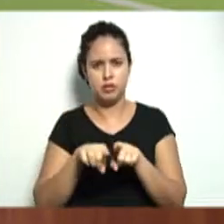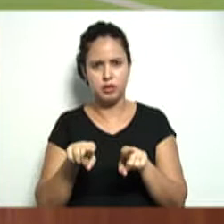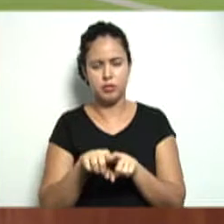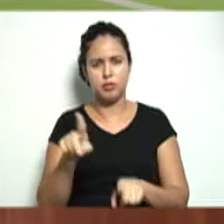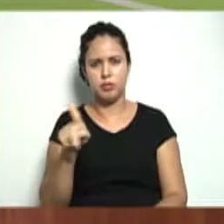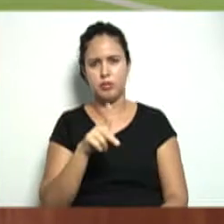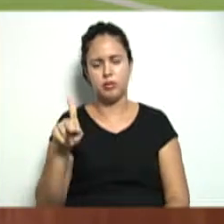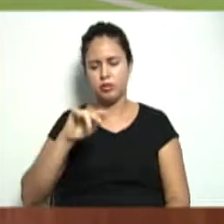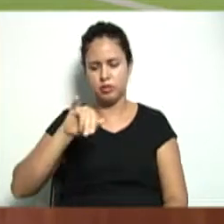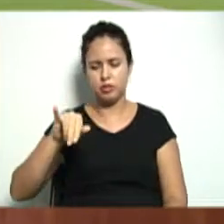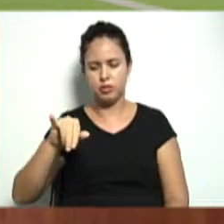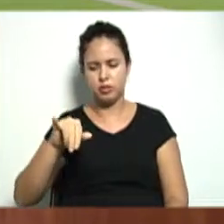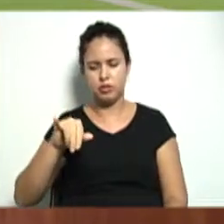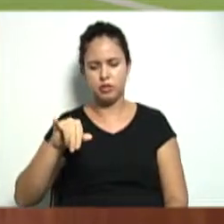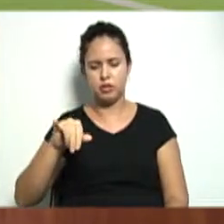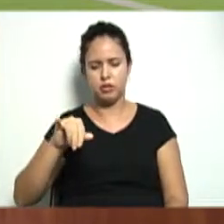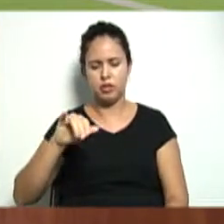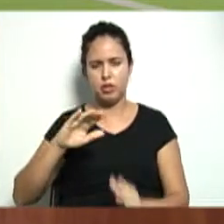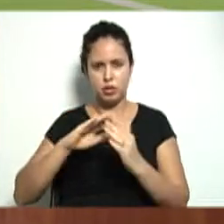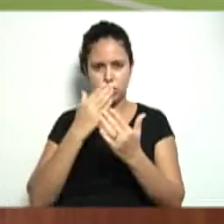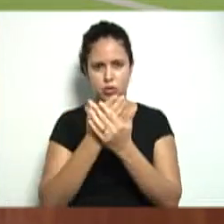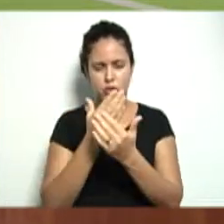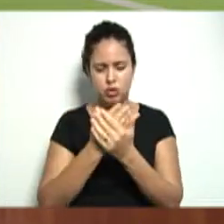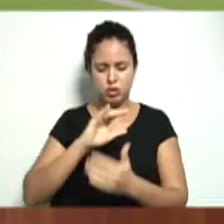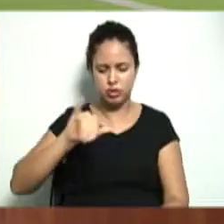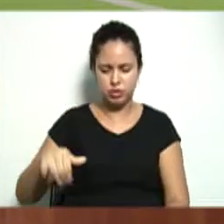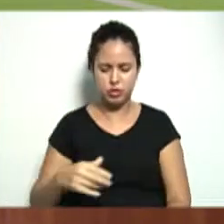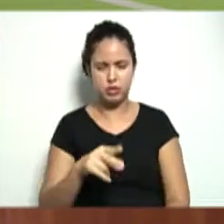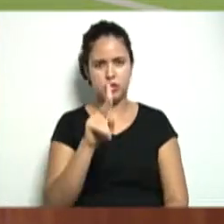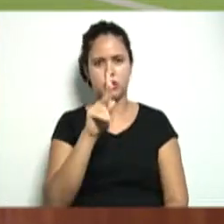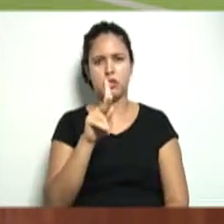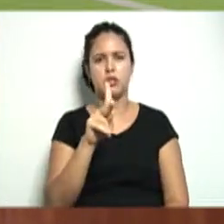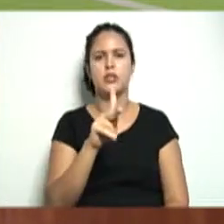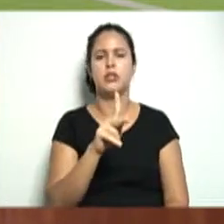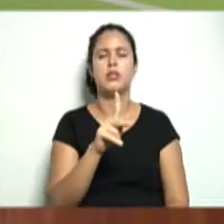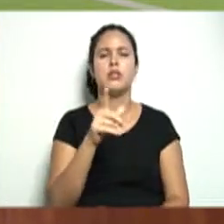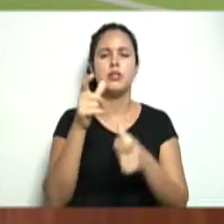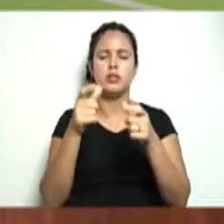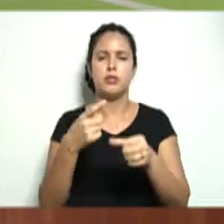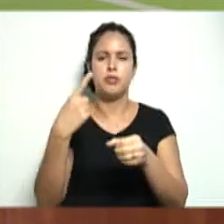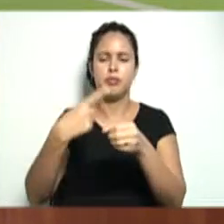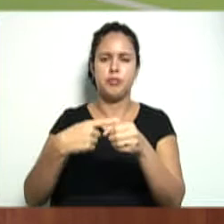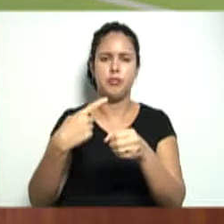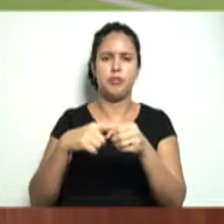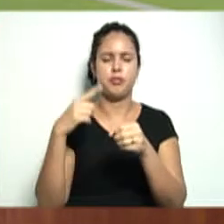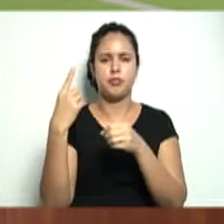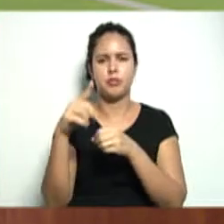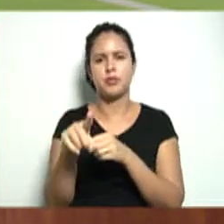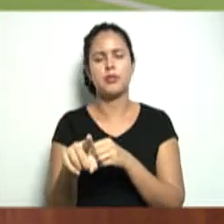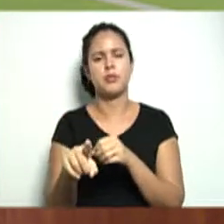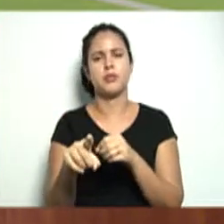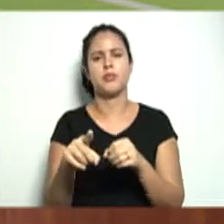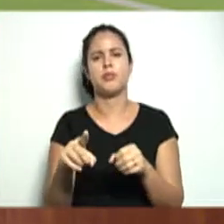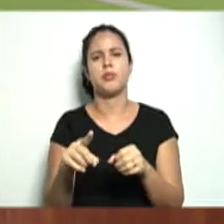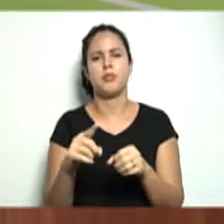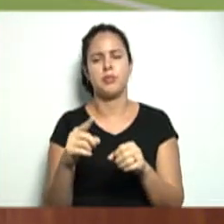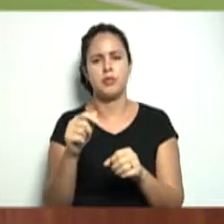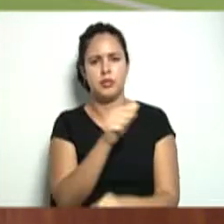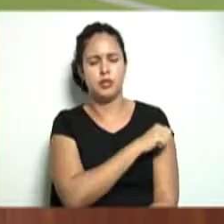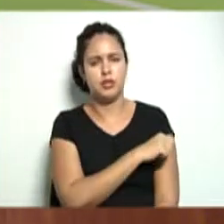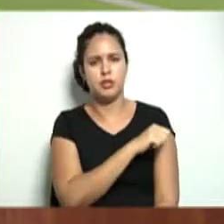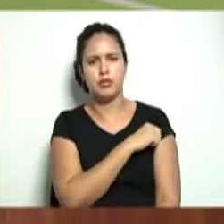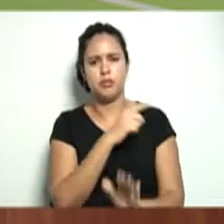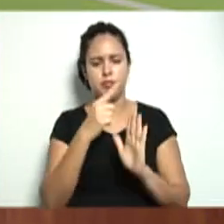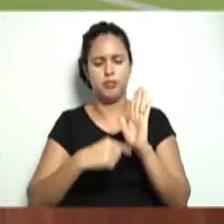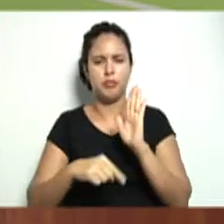do JK, da escola JK de Rolim de Moura, também disse que os estudantes marcaram a resposta é a letra A, mas tem gente